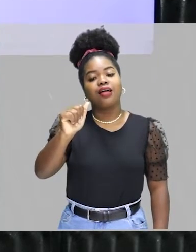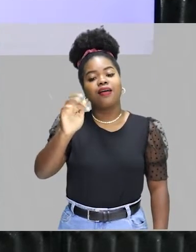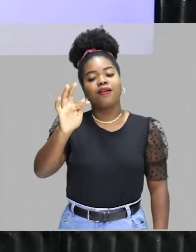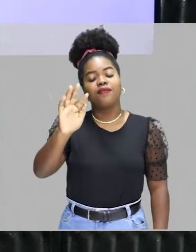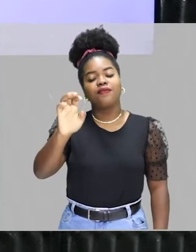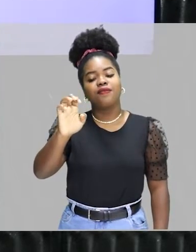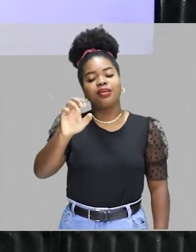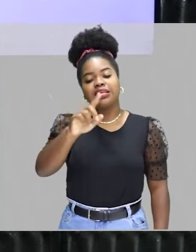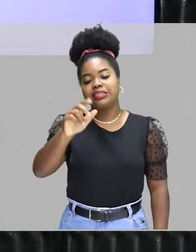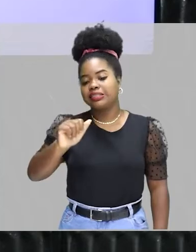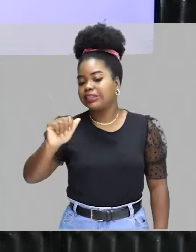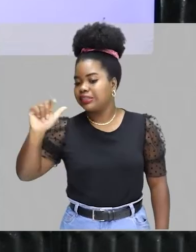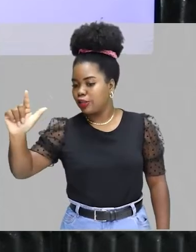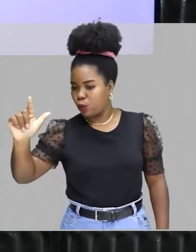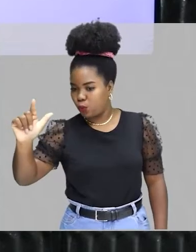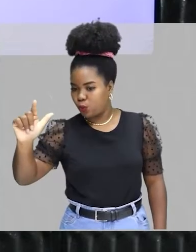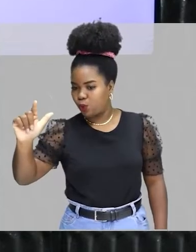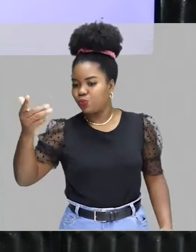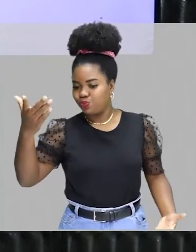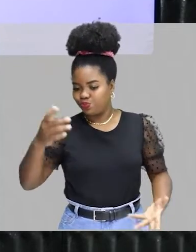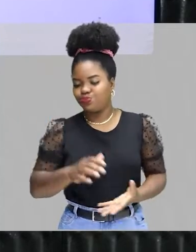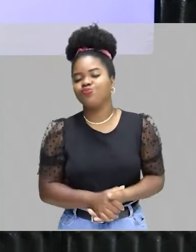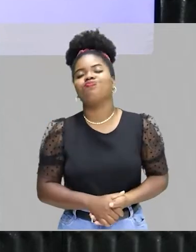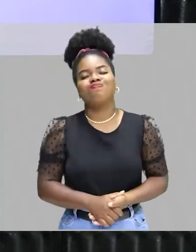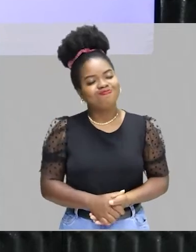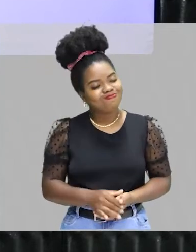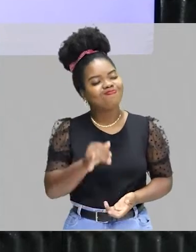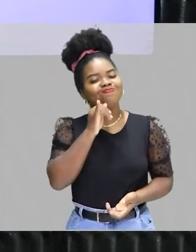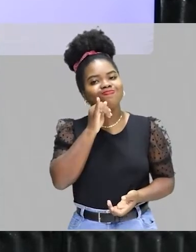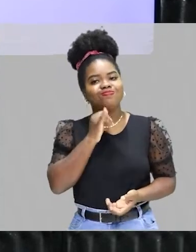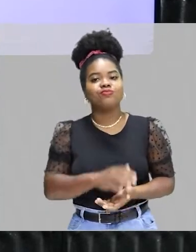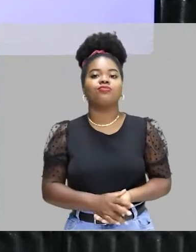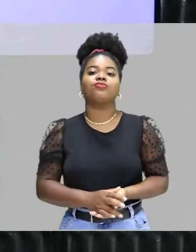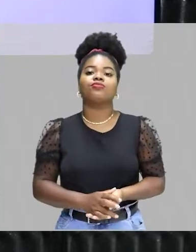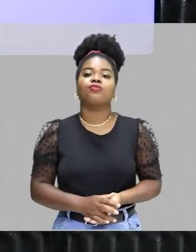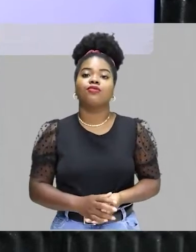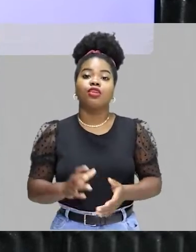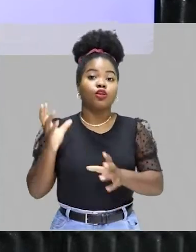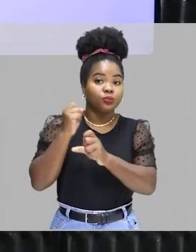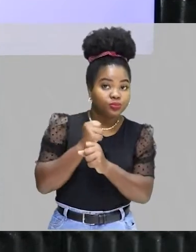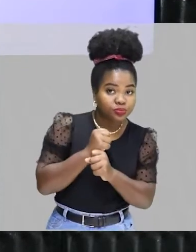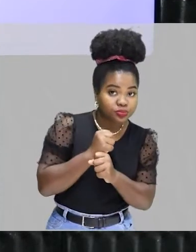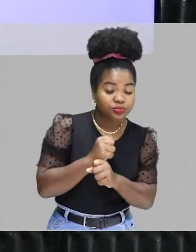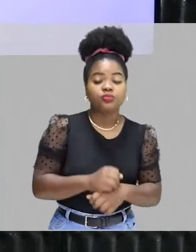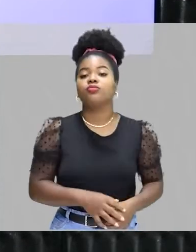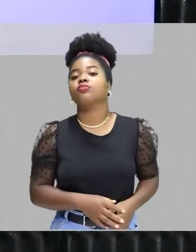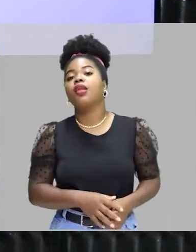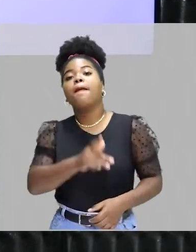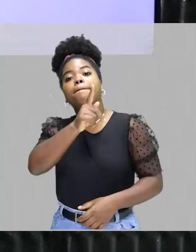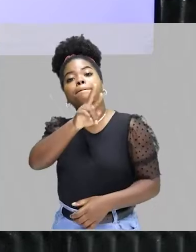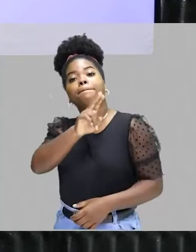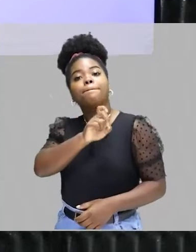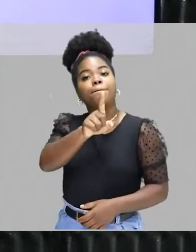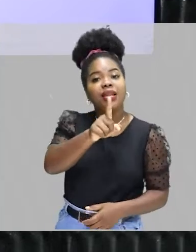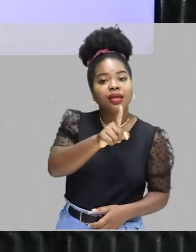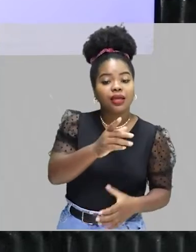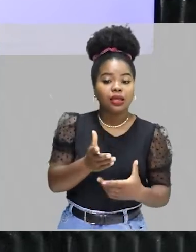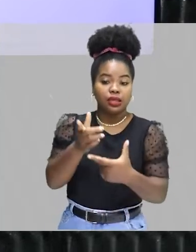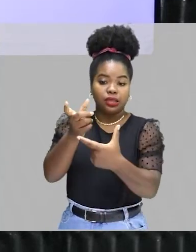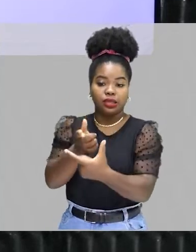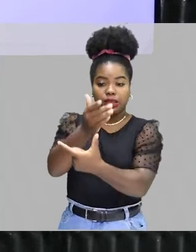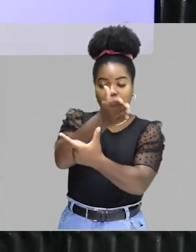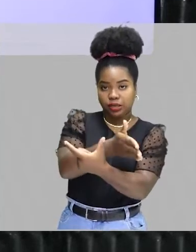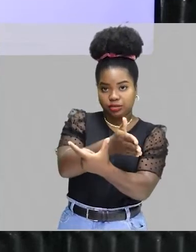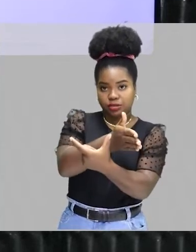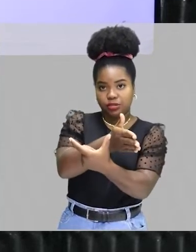sufixo ao. Então, já sei, né? Recapitulando. Prefixo é um morfema, é um afixo que vem antes do